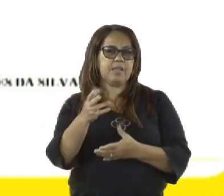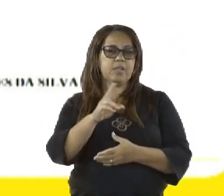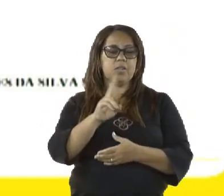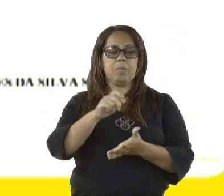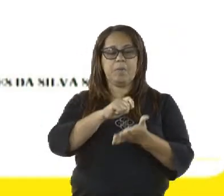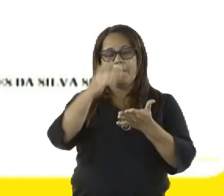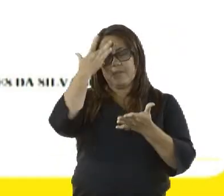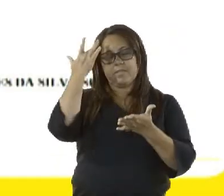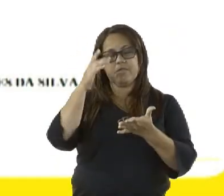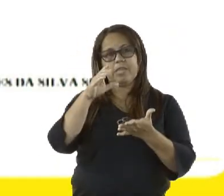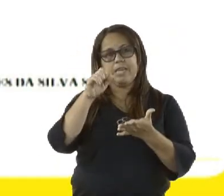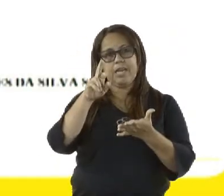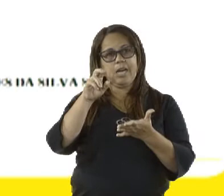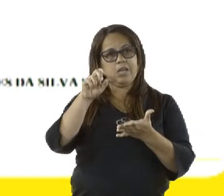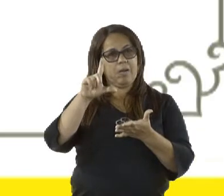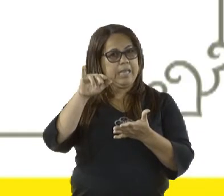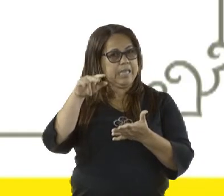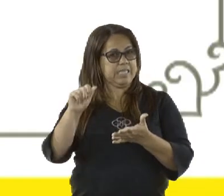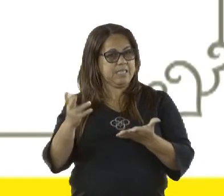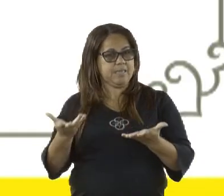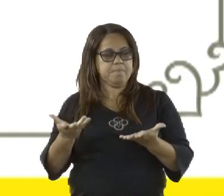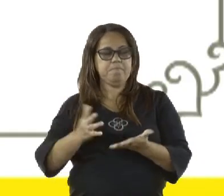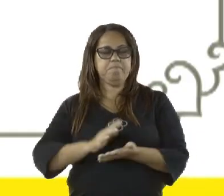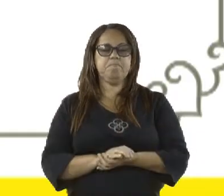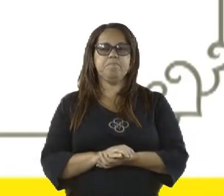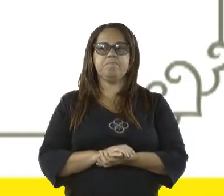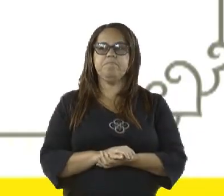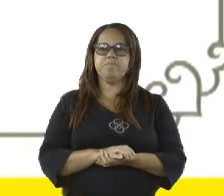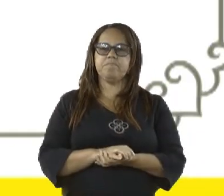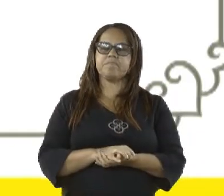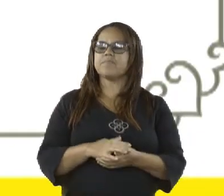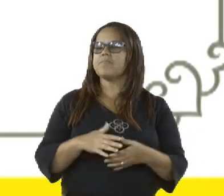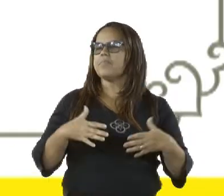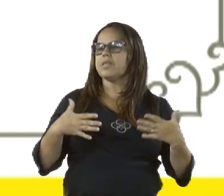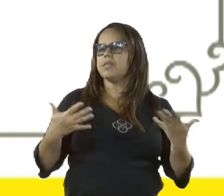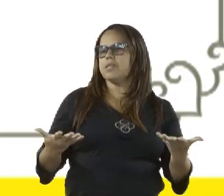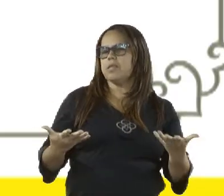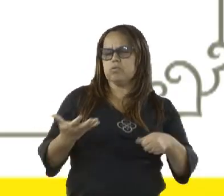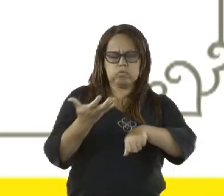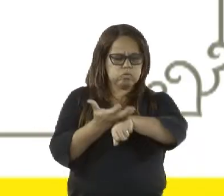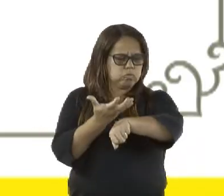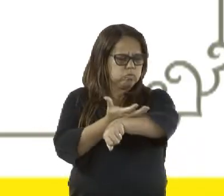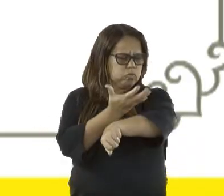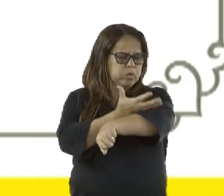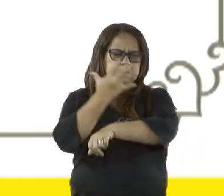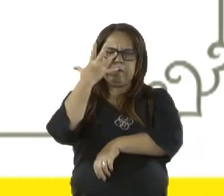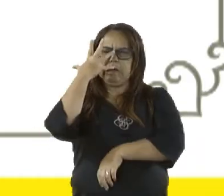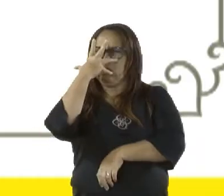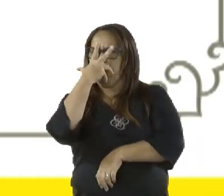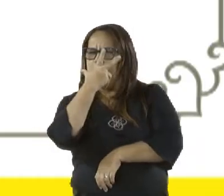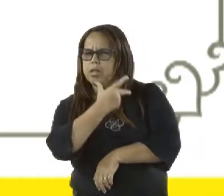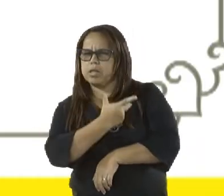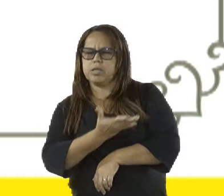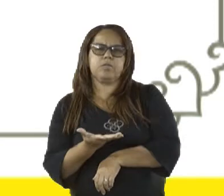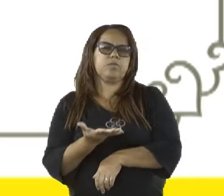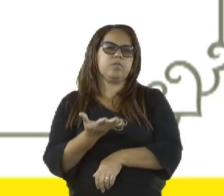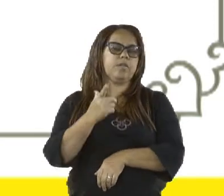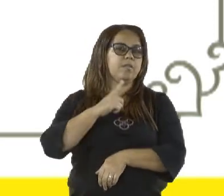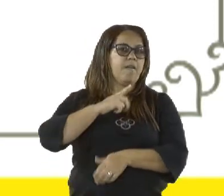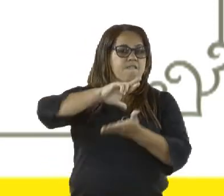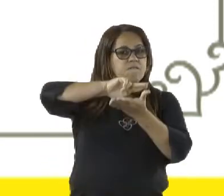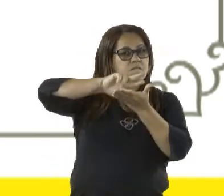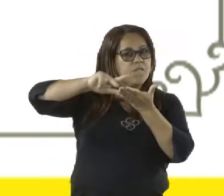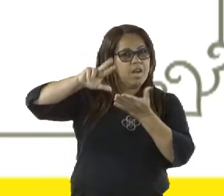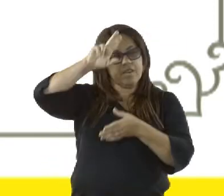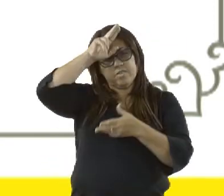Silva Souza. Vamos lá. Em um lindo jardim florido viviam vários insetos.